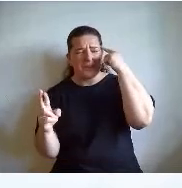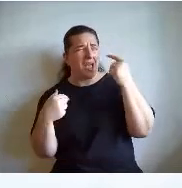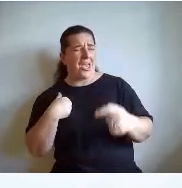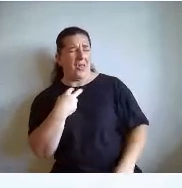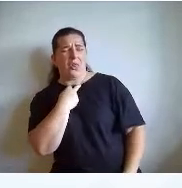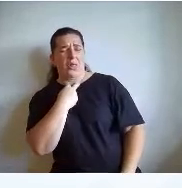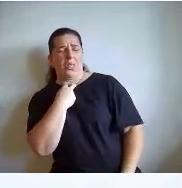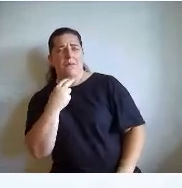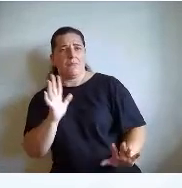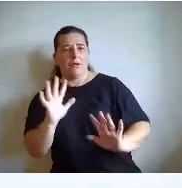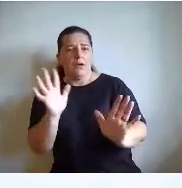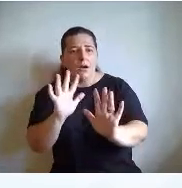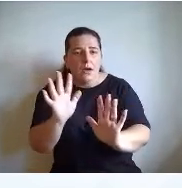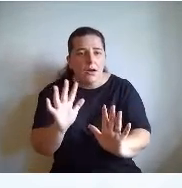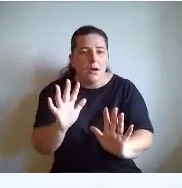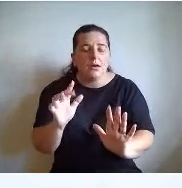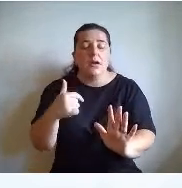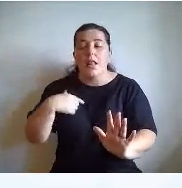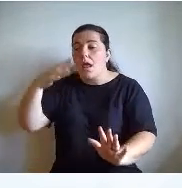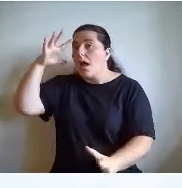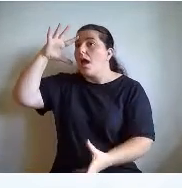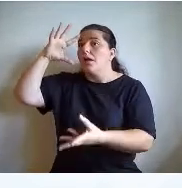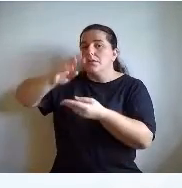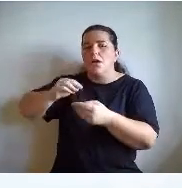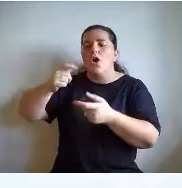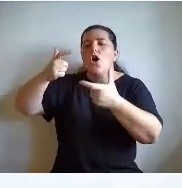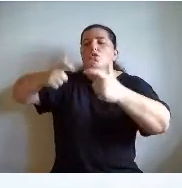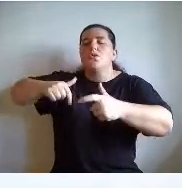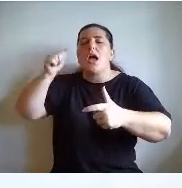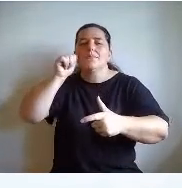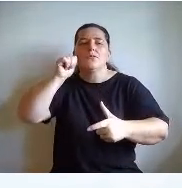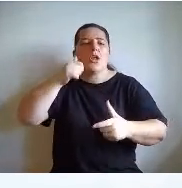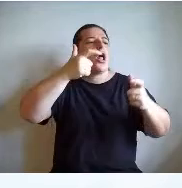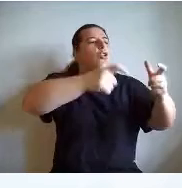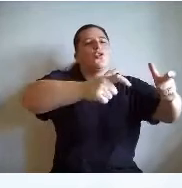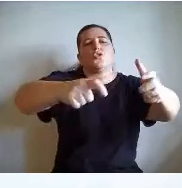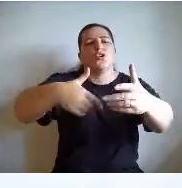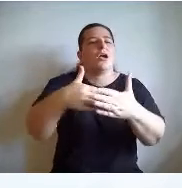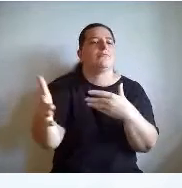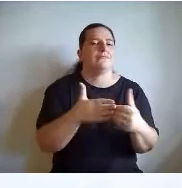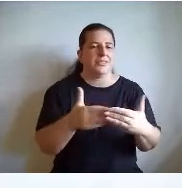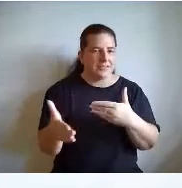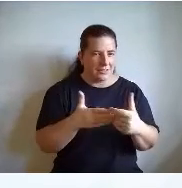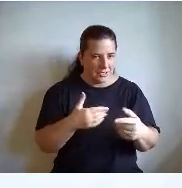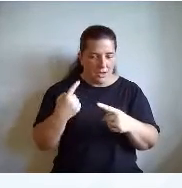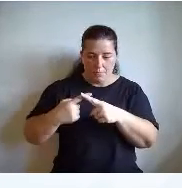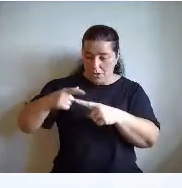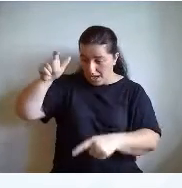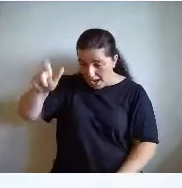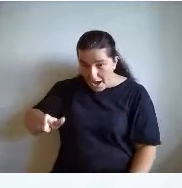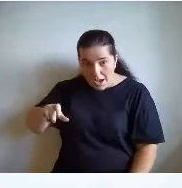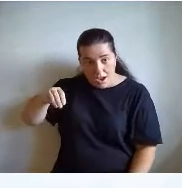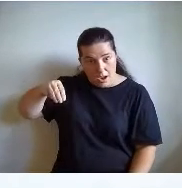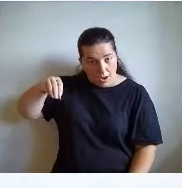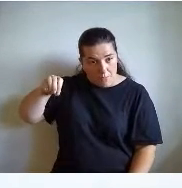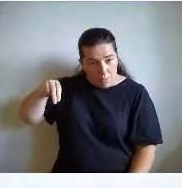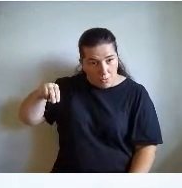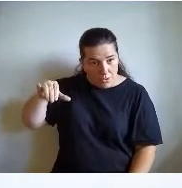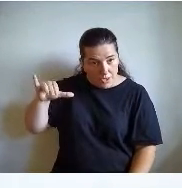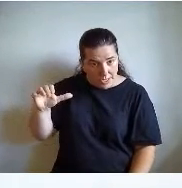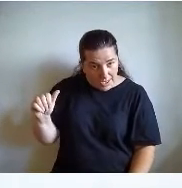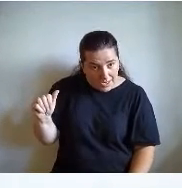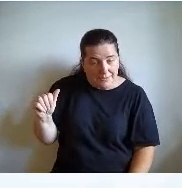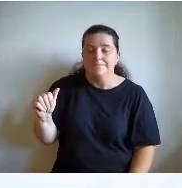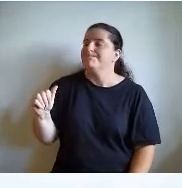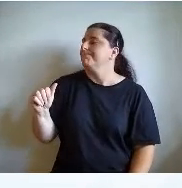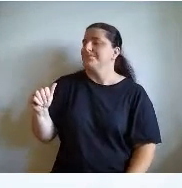é para mim. Não. Ela já entendeu que lugar de mulher é em todos os lugares, porque ela está realmente ocupando espaços maravilhosos.